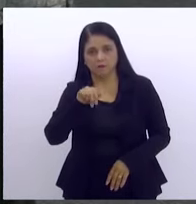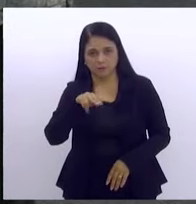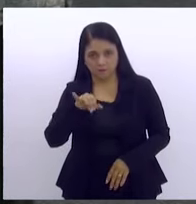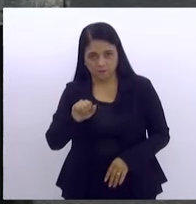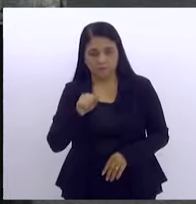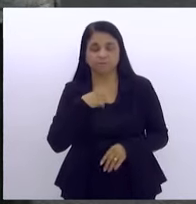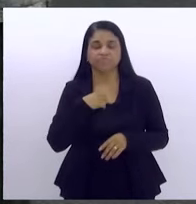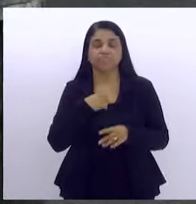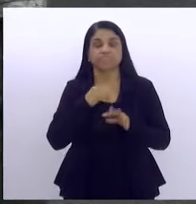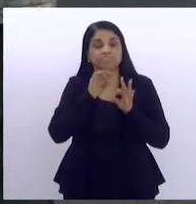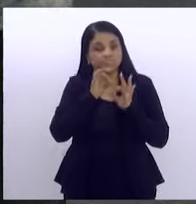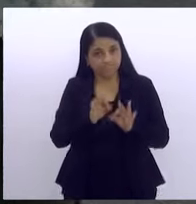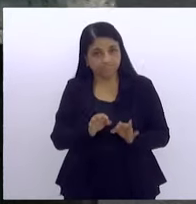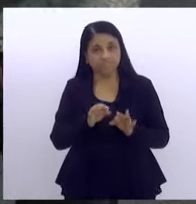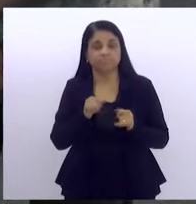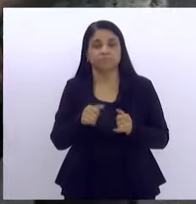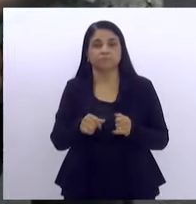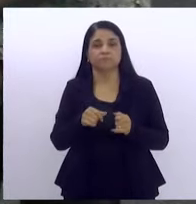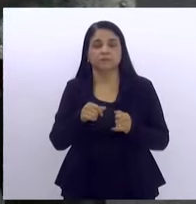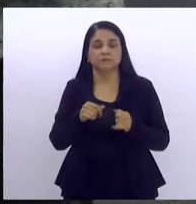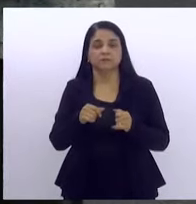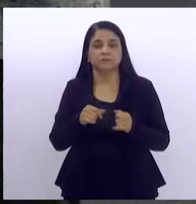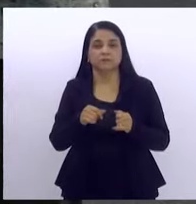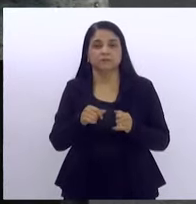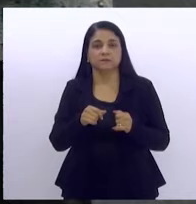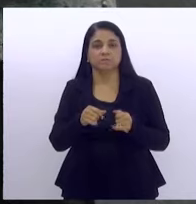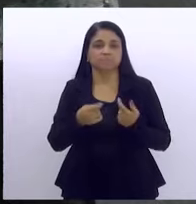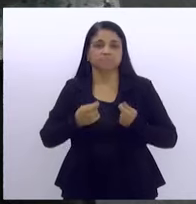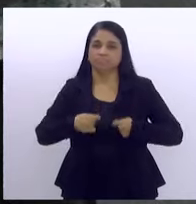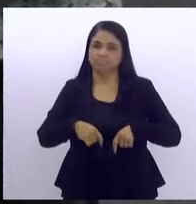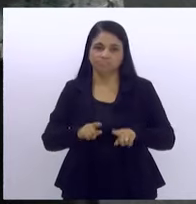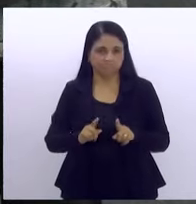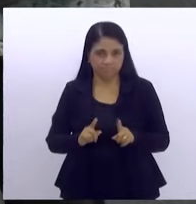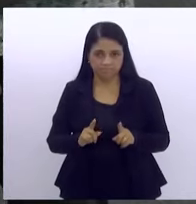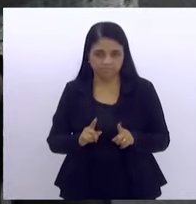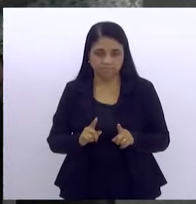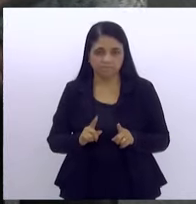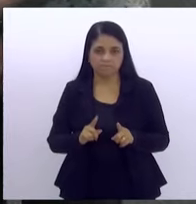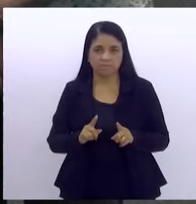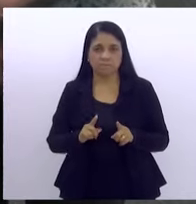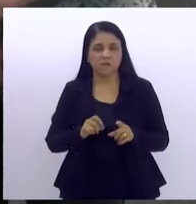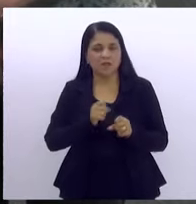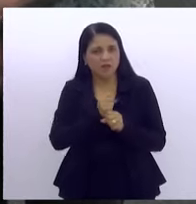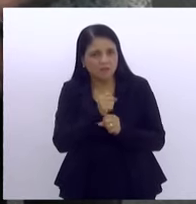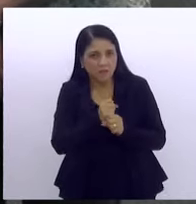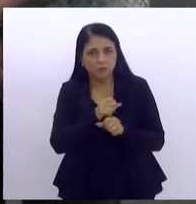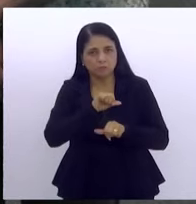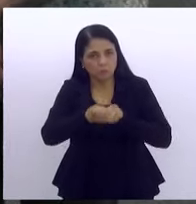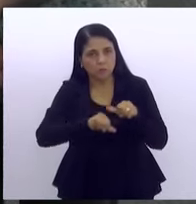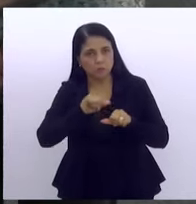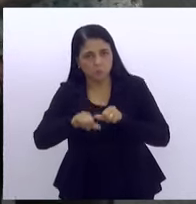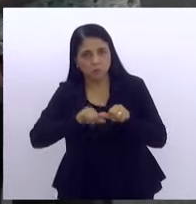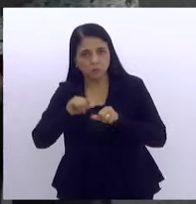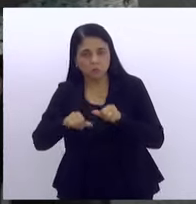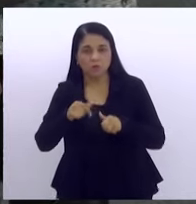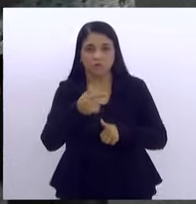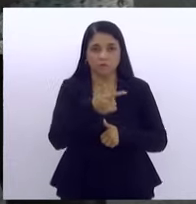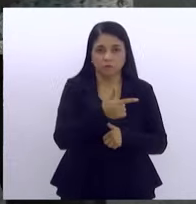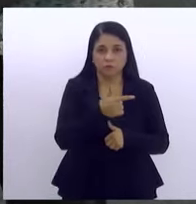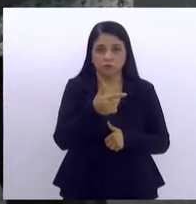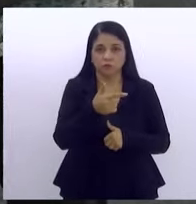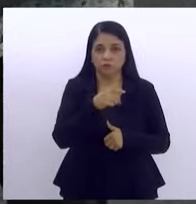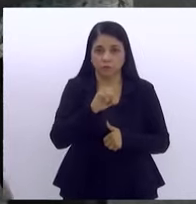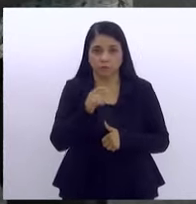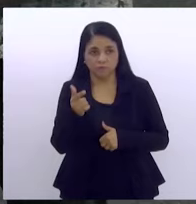senhor presidente, não mereceria estar sendo alterado ano a ano, porque de 22 para